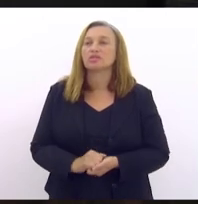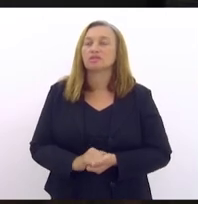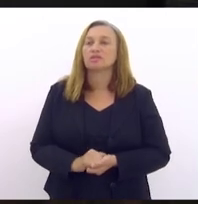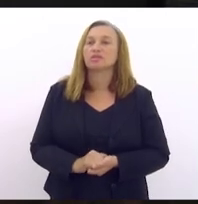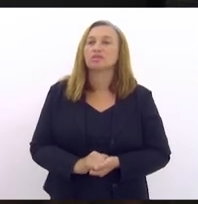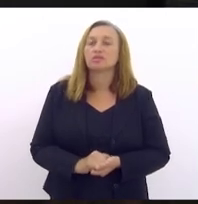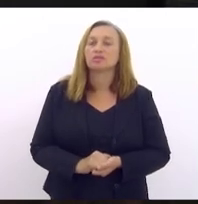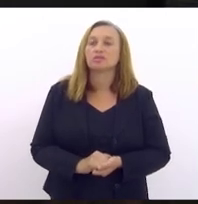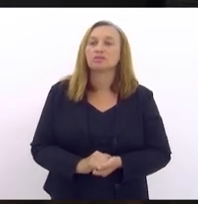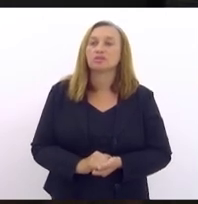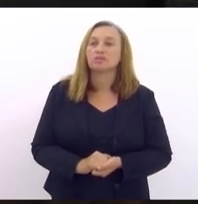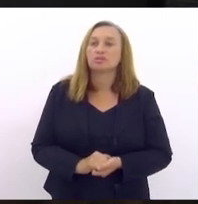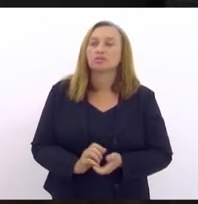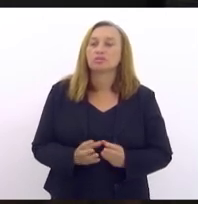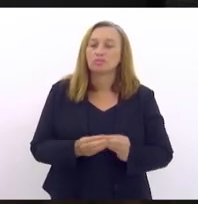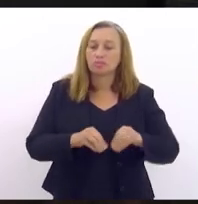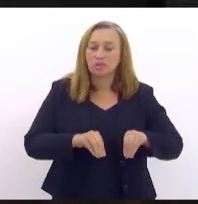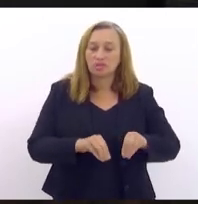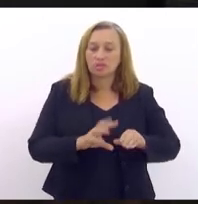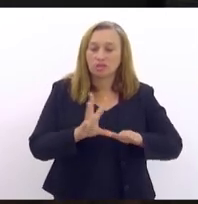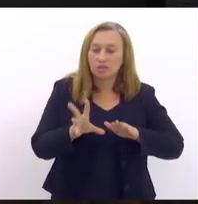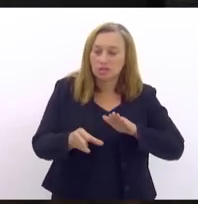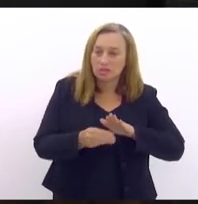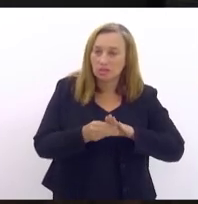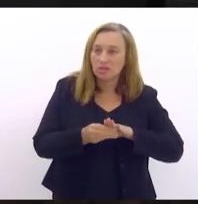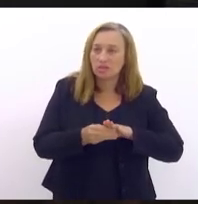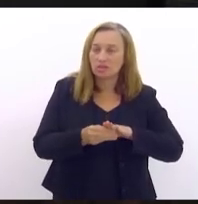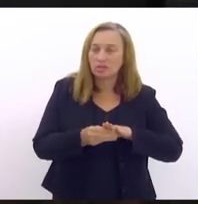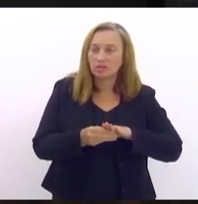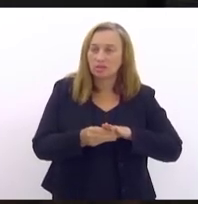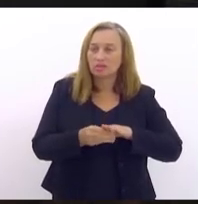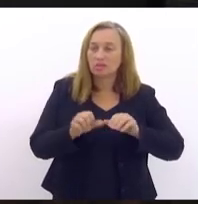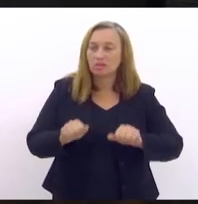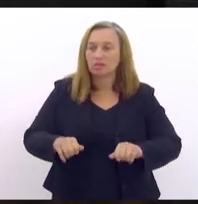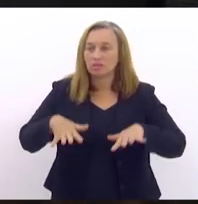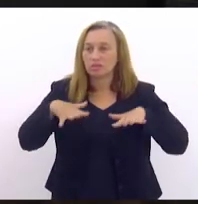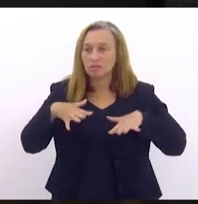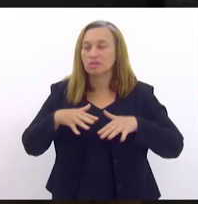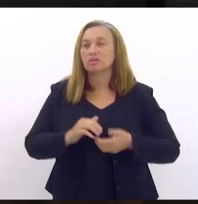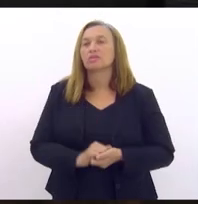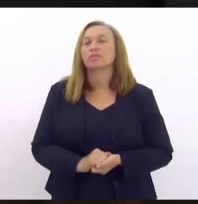emitidos, ficam prejudicadas as emendas de plenário